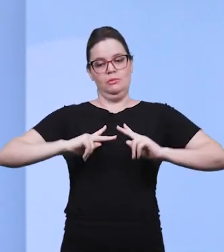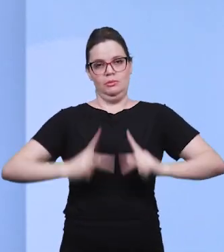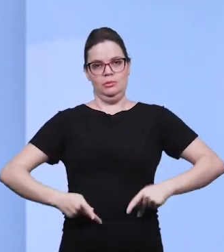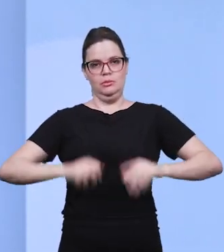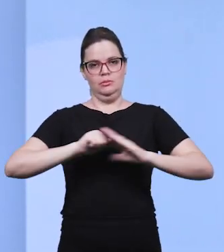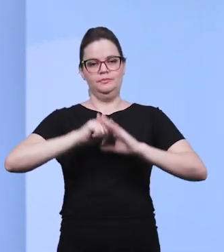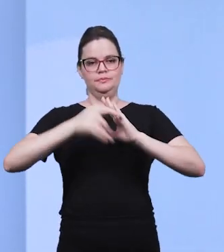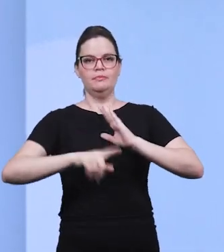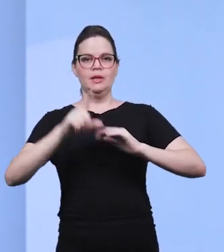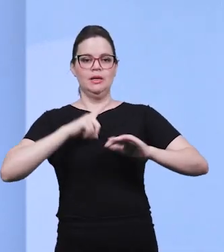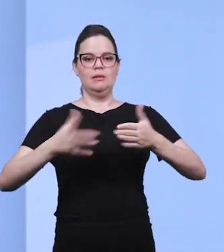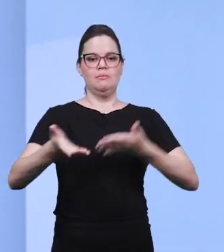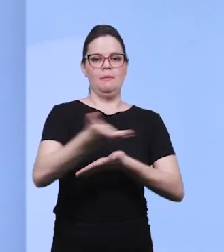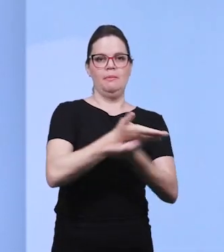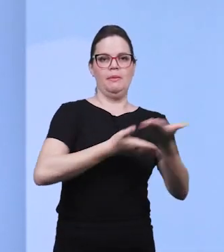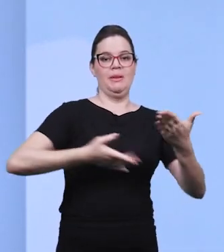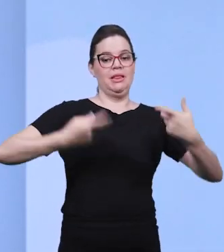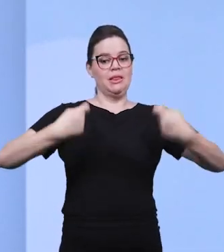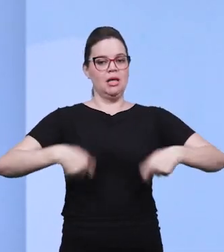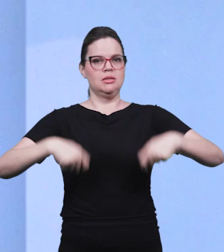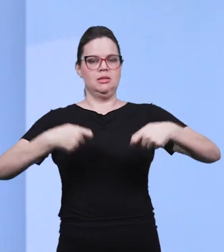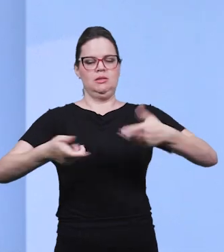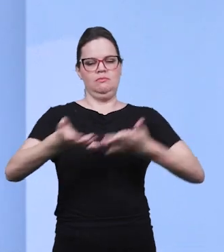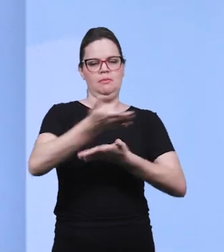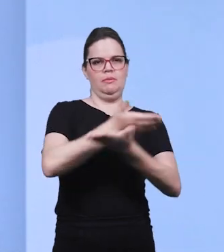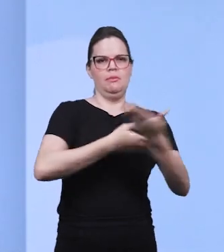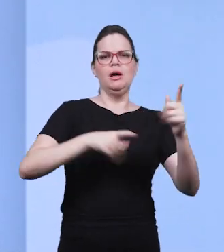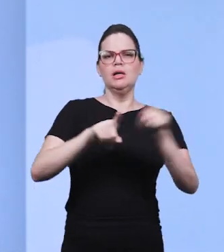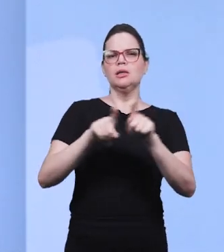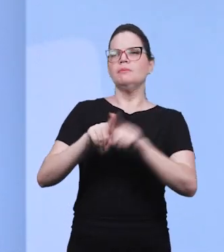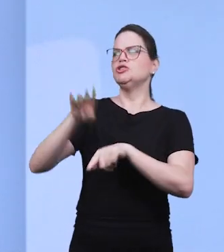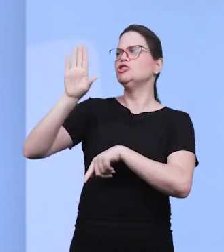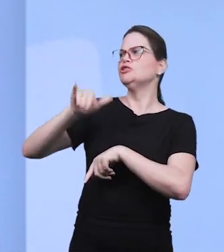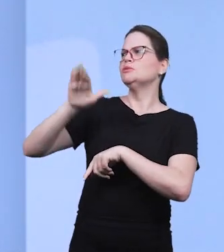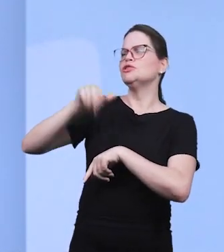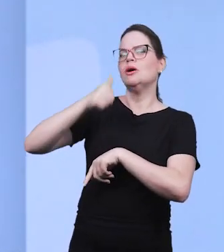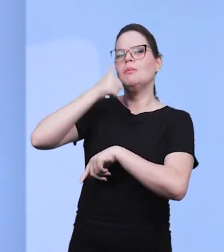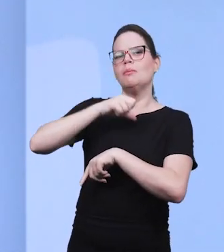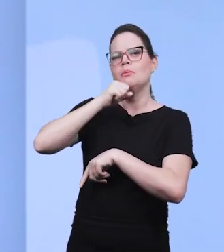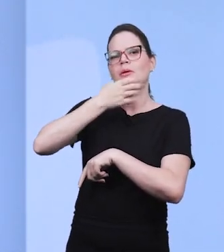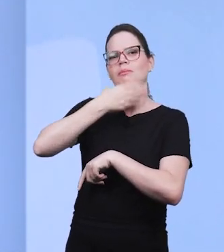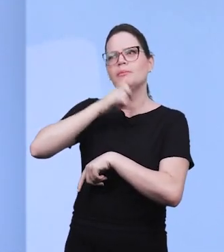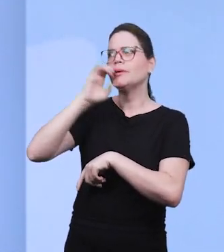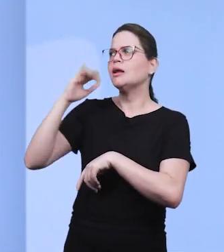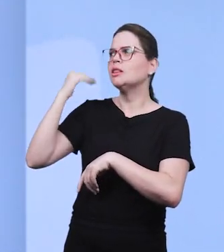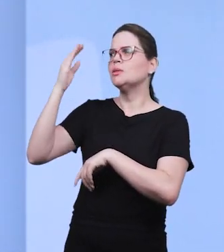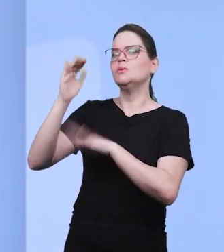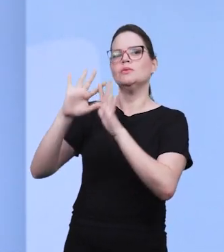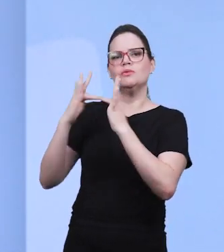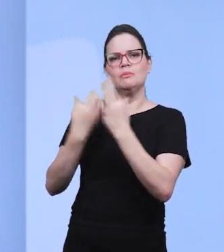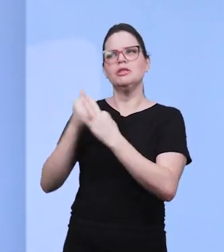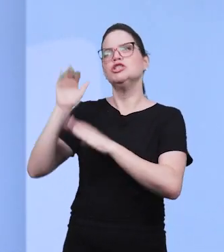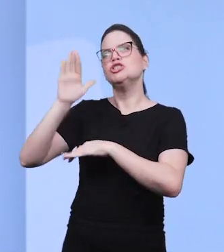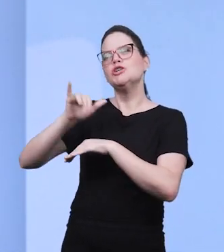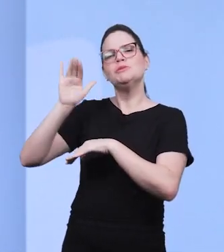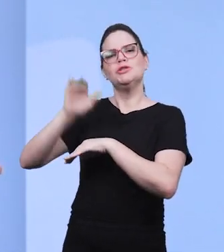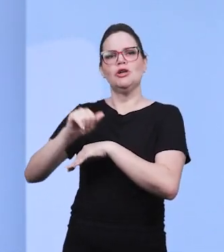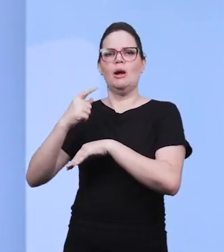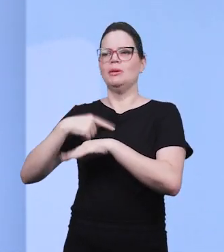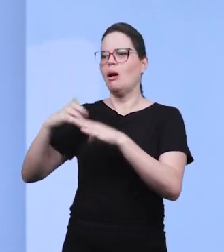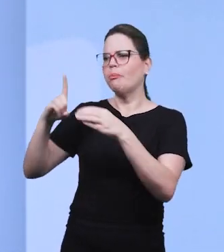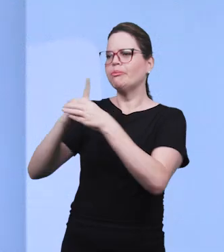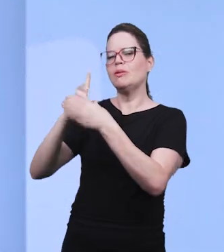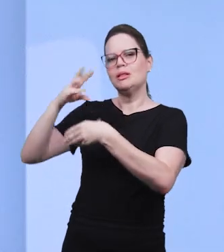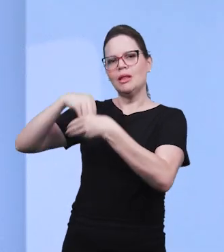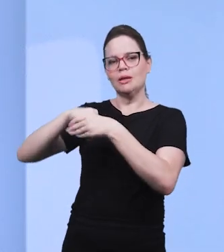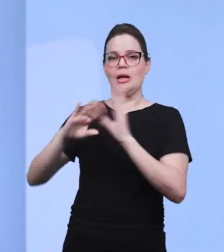interagem com outras crianças. Elas interagem com outros adultos, né, com a sua família. Então, eu tenho que observar isso. Essa criança, ela está tendo essa